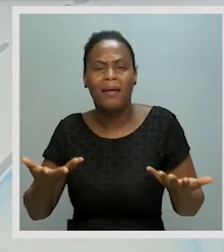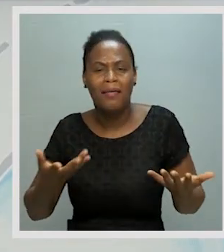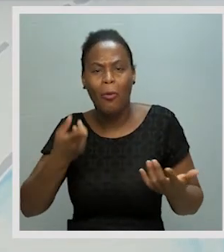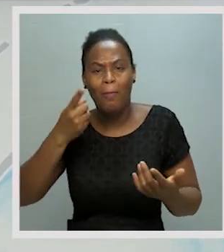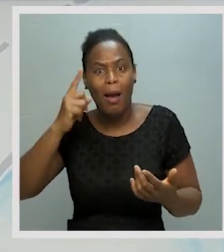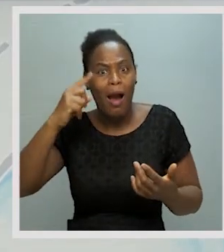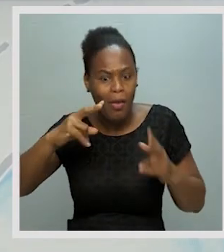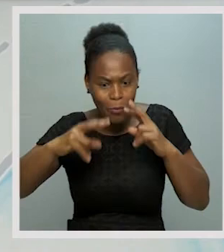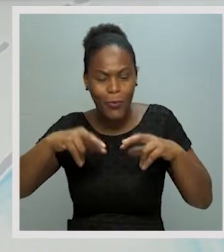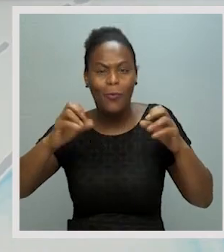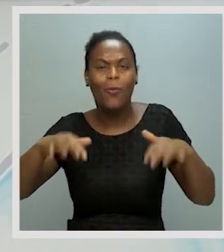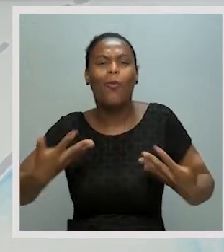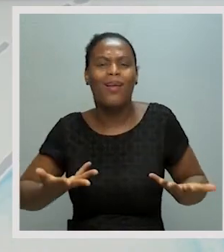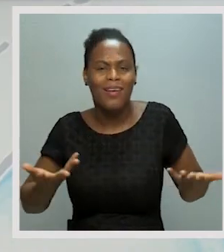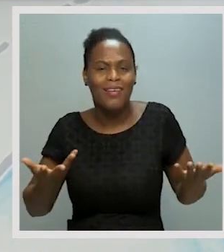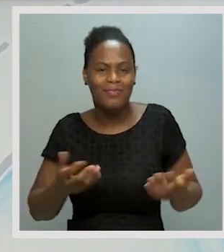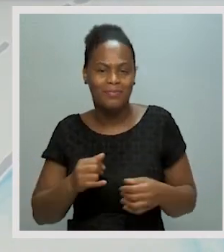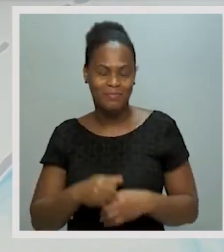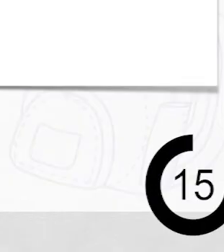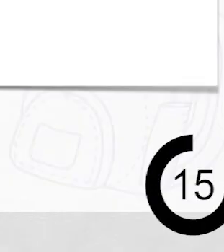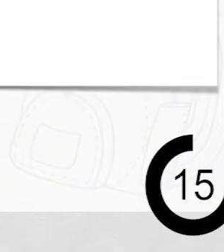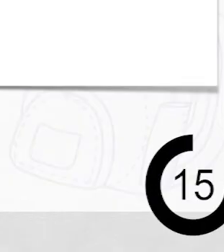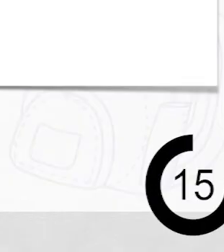lá. Tentam lá em casa fazer isto.